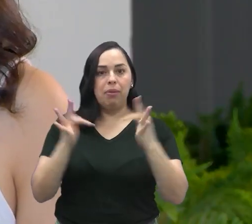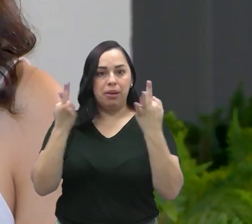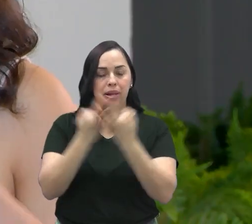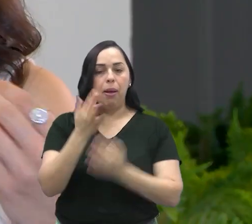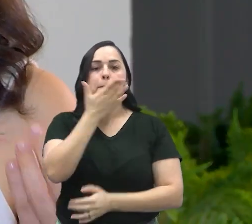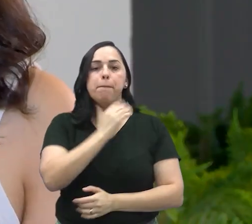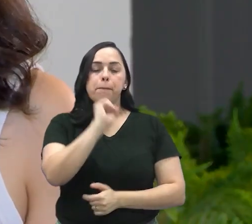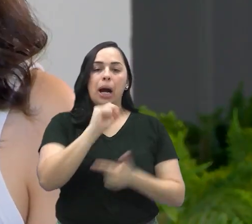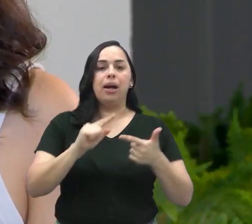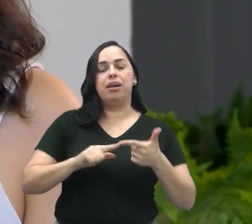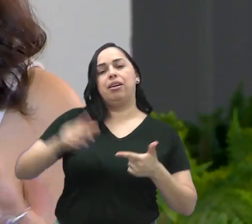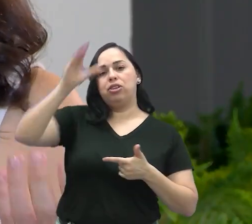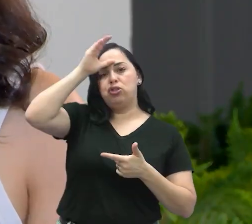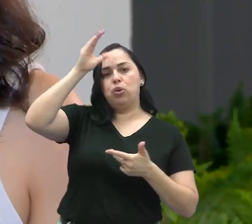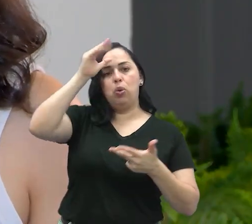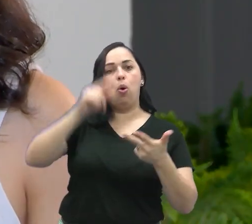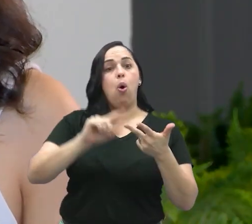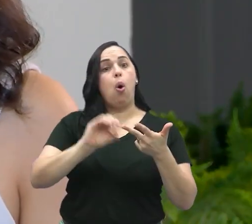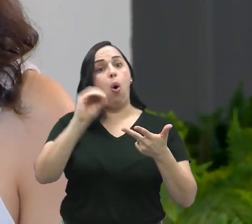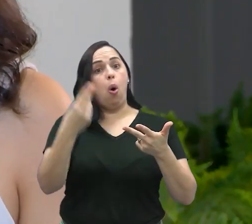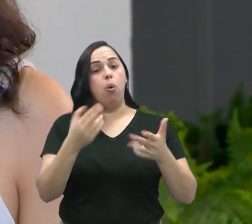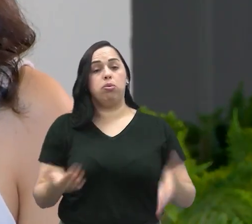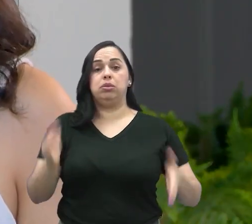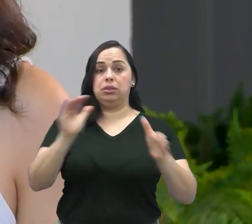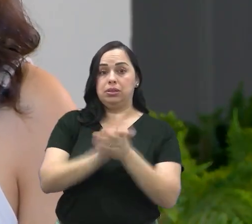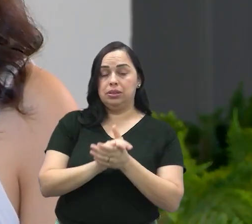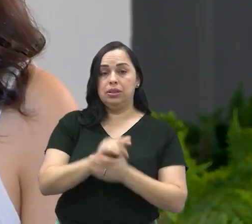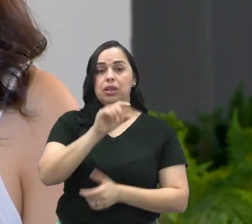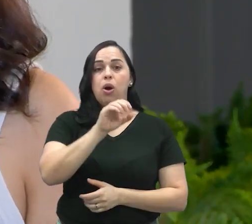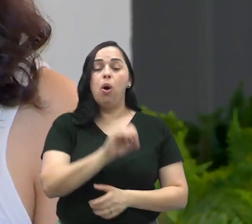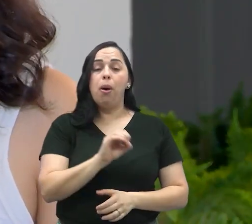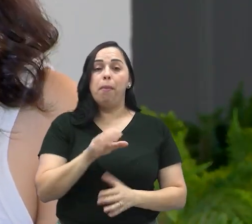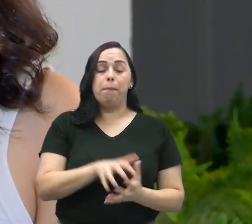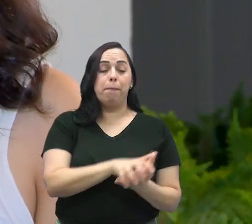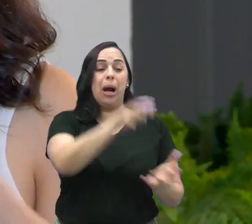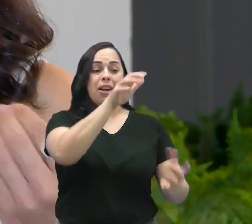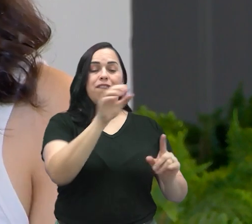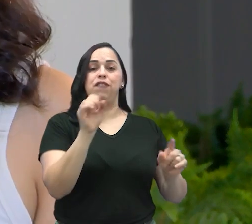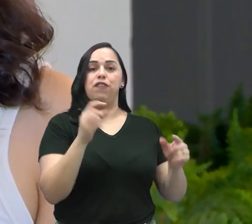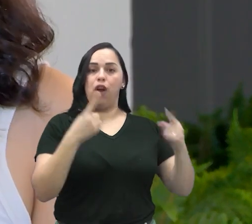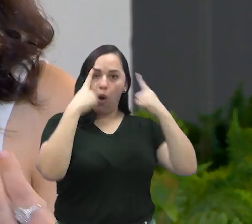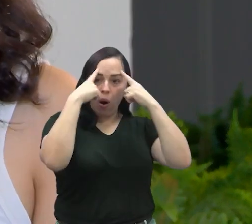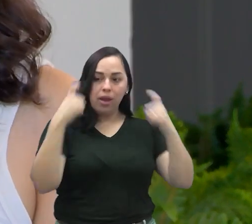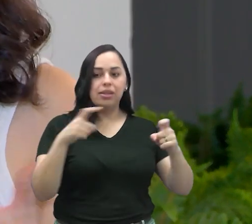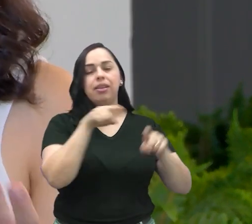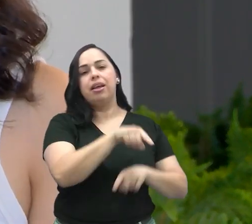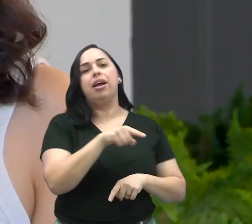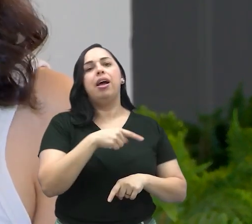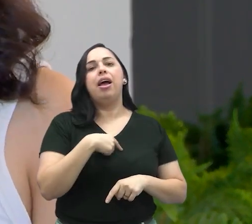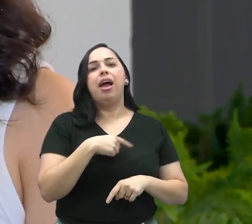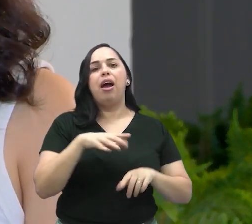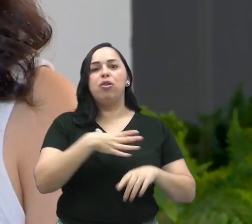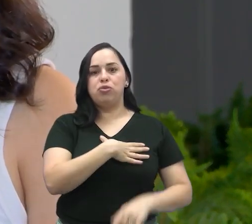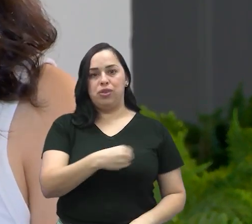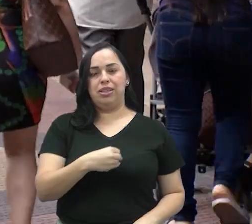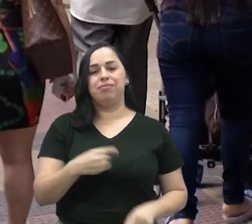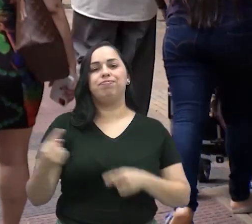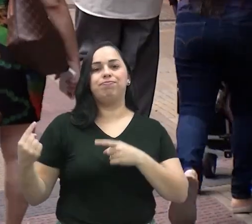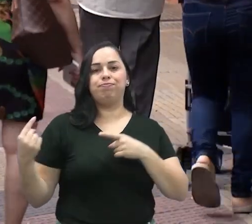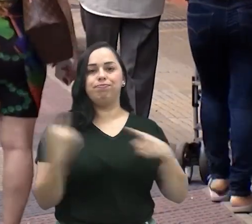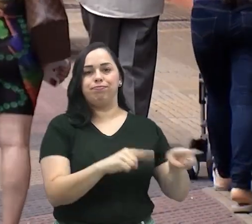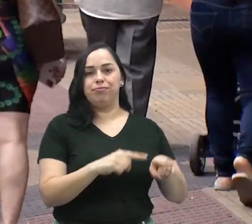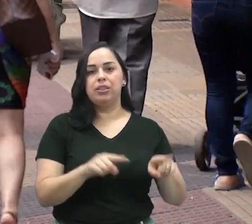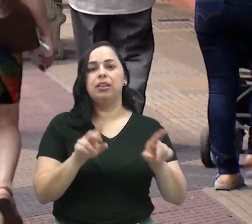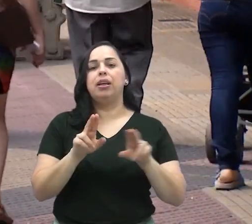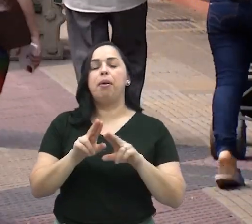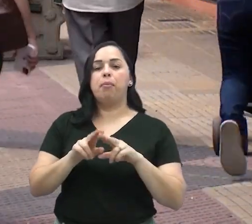pais e mães contra os filhos, muitas das vezes crianças, e entre filhos, filhas contra os pais ou mães que são os idosos. De acordo